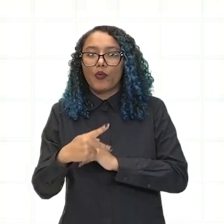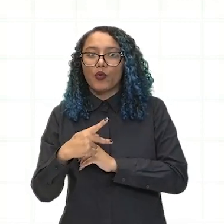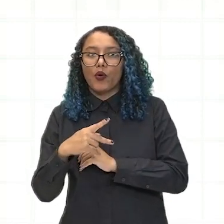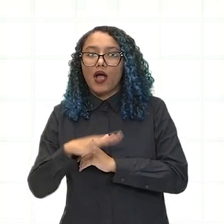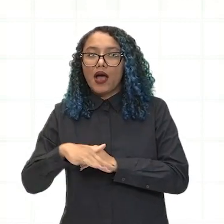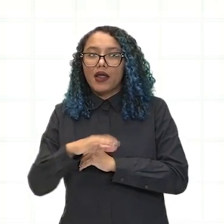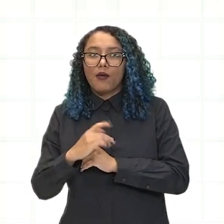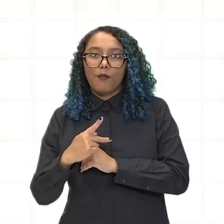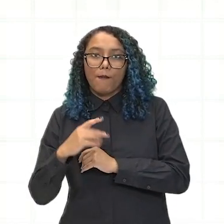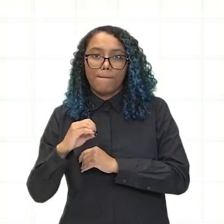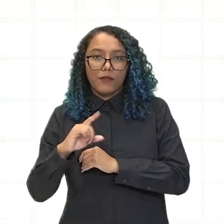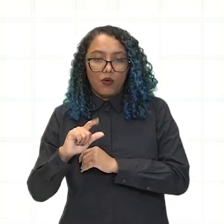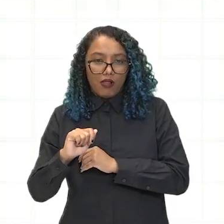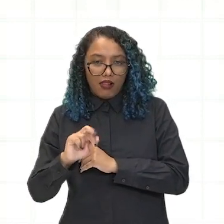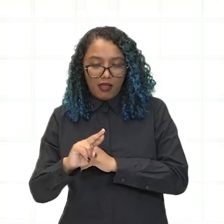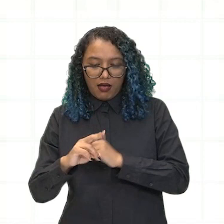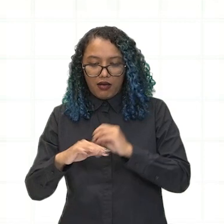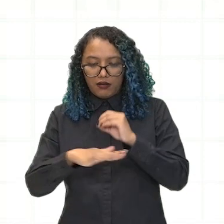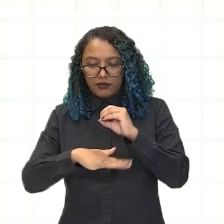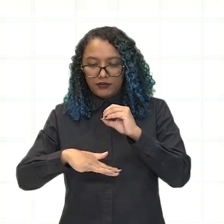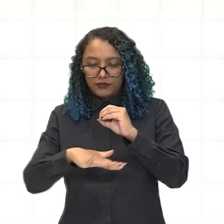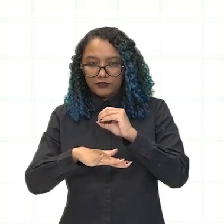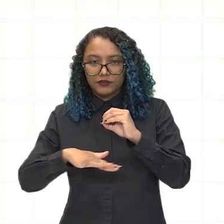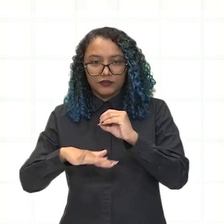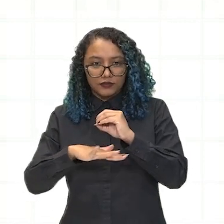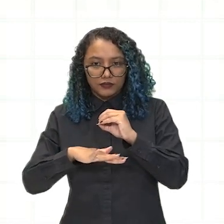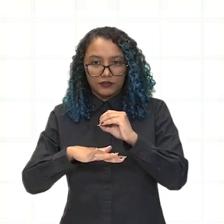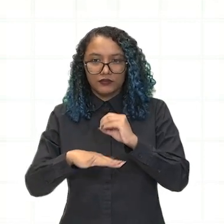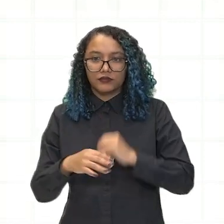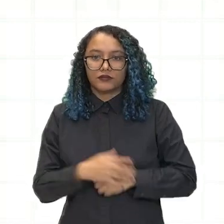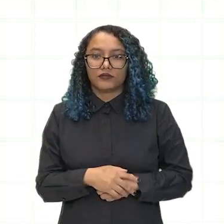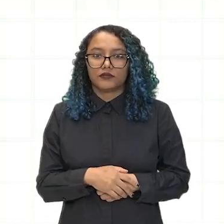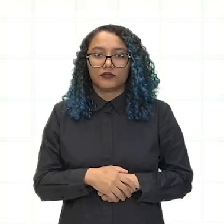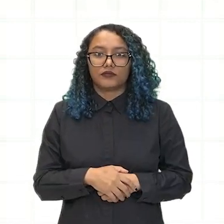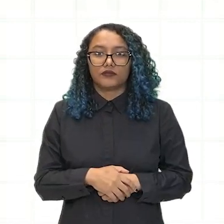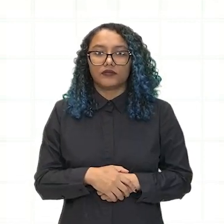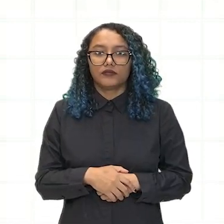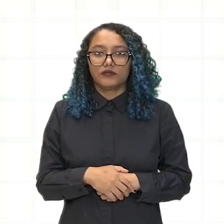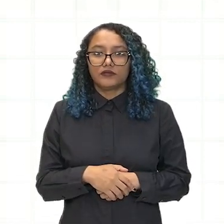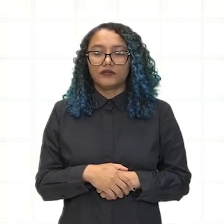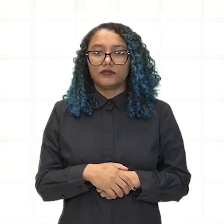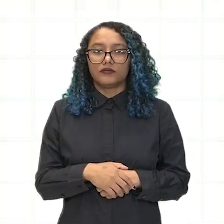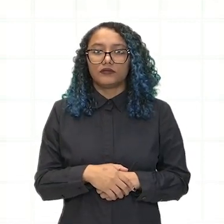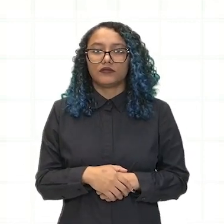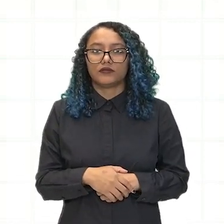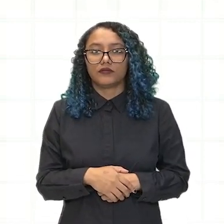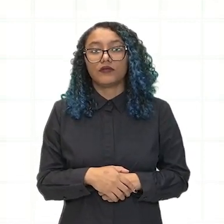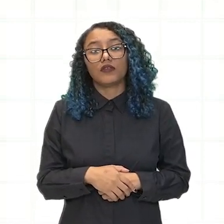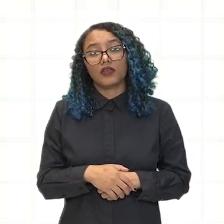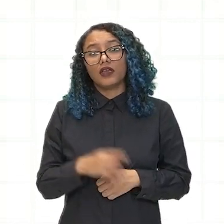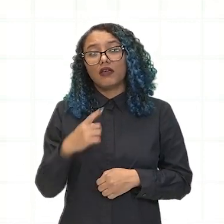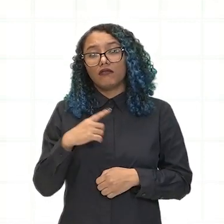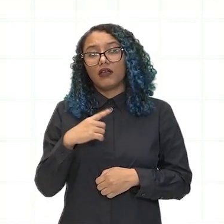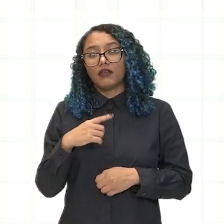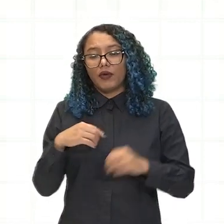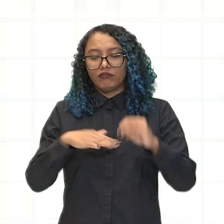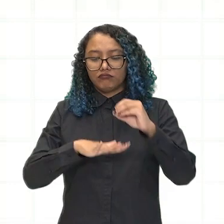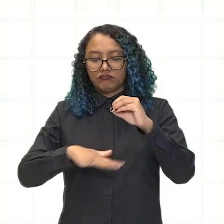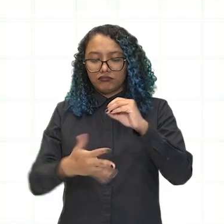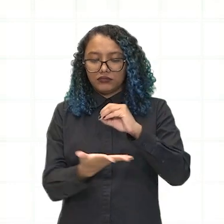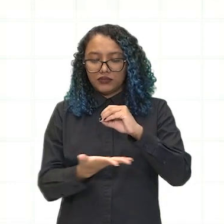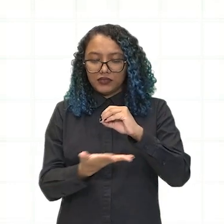que está entre os círculos polares e os polos. Ele está representado pela